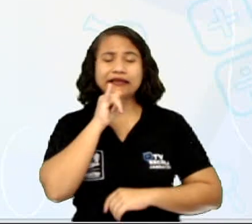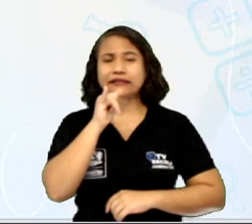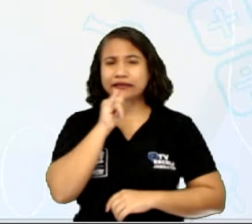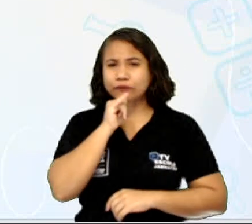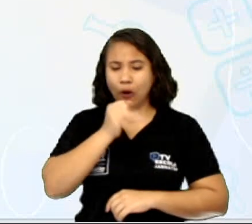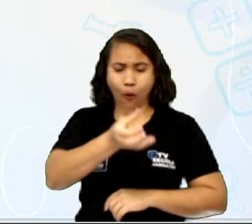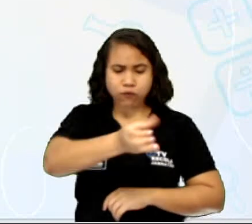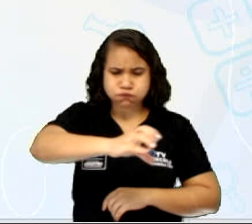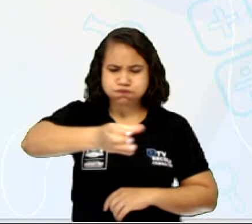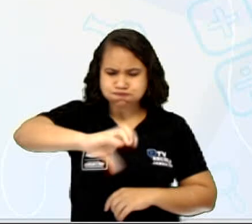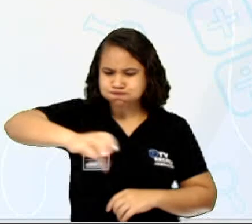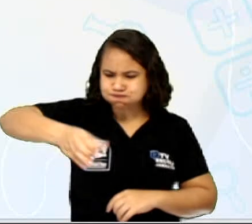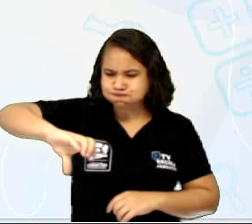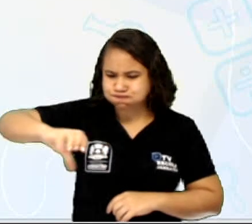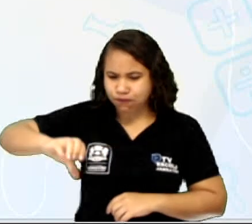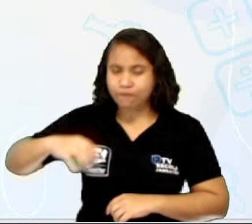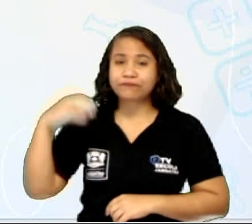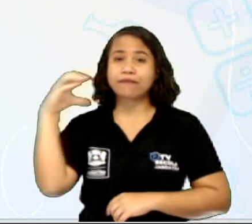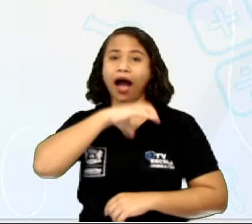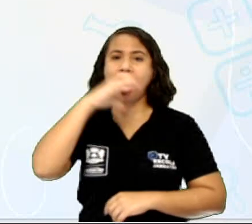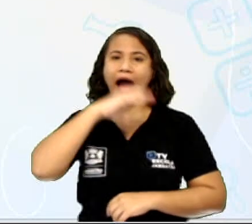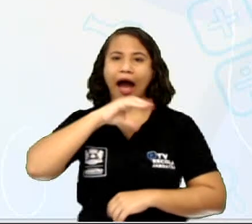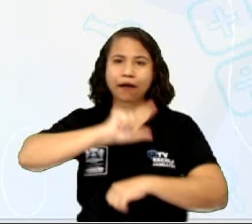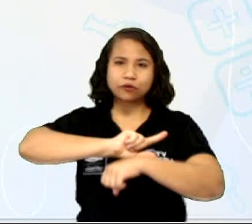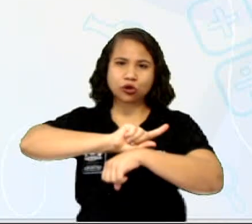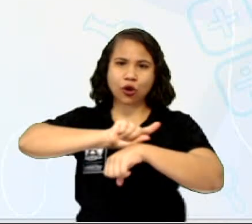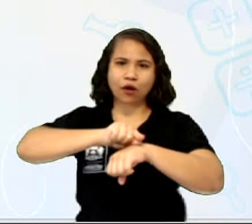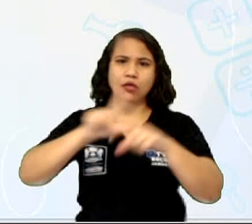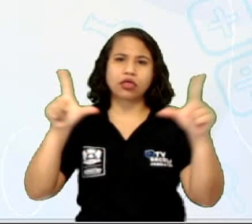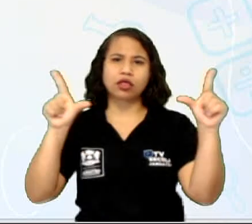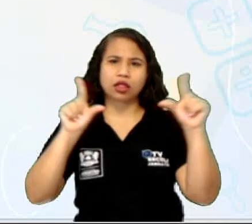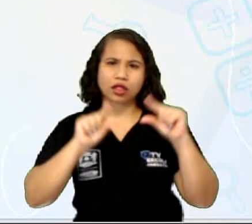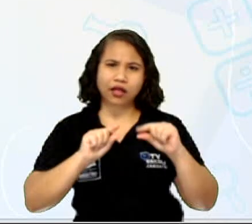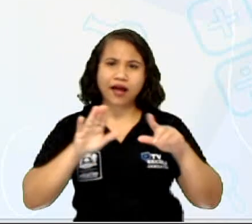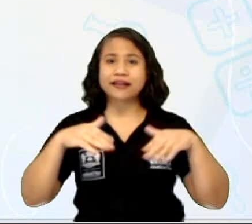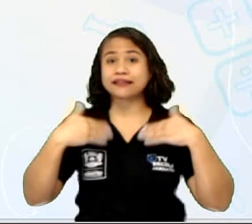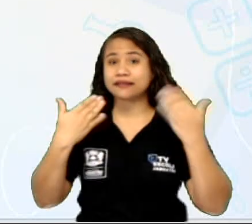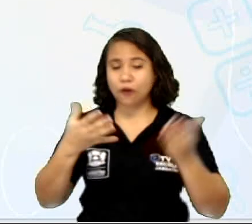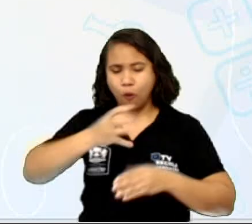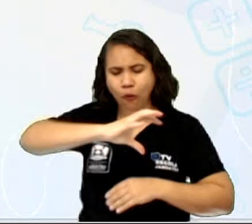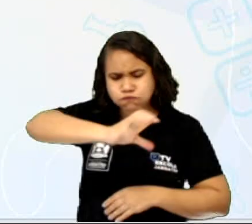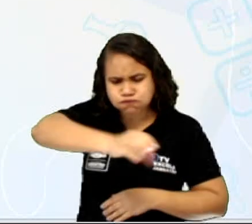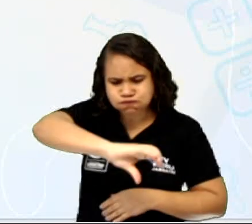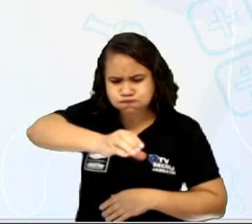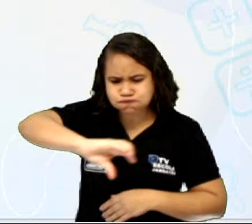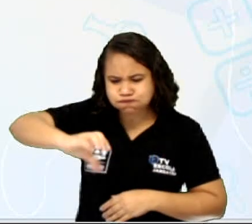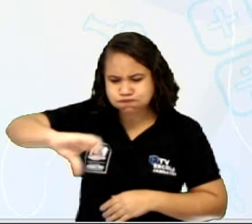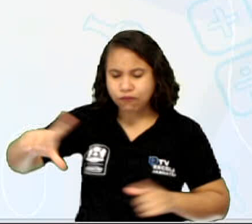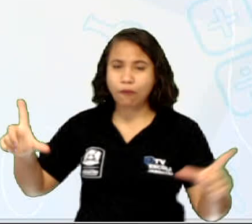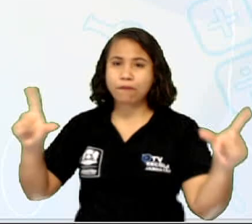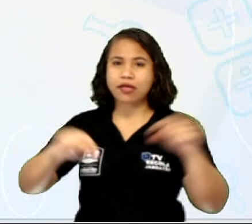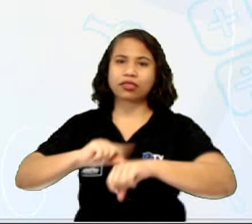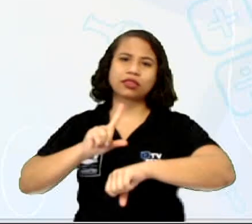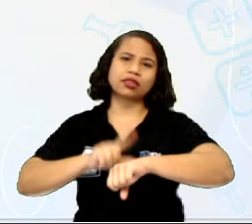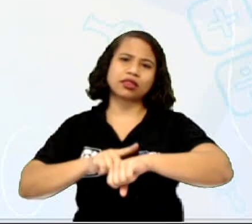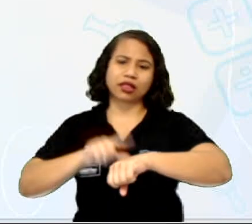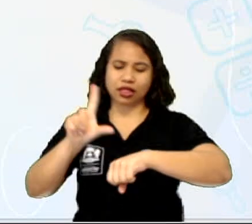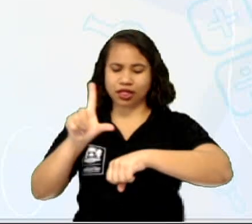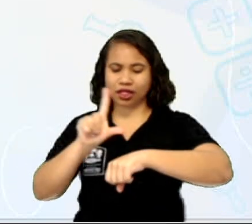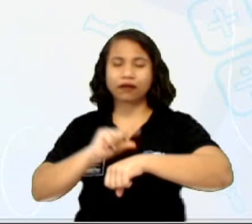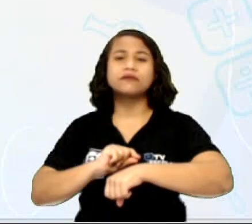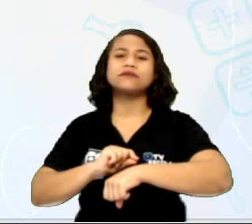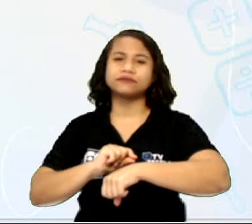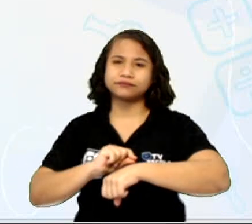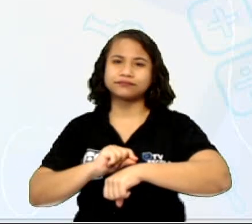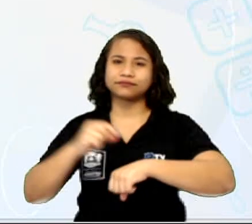torneira mais rápido serei em menos tempo eu vou usar ou seja mais torneiras menos tempo São